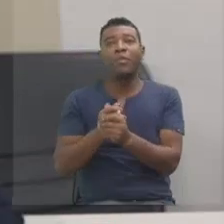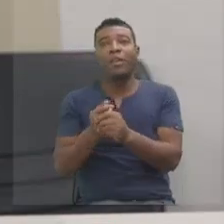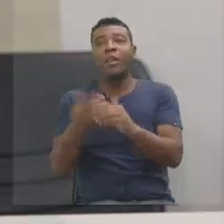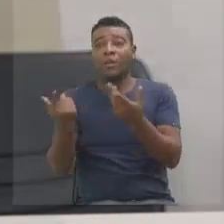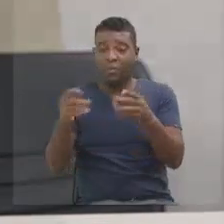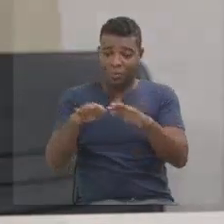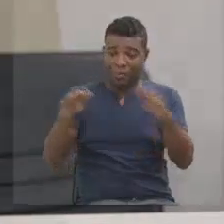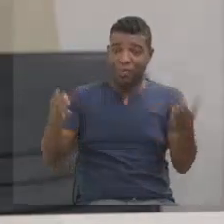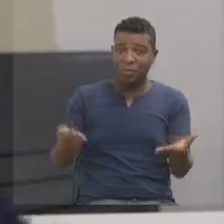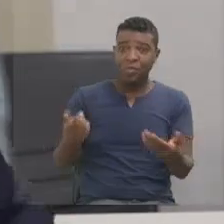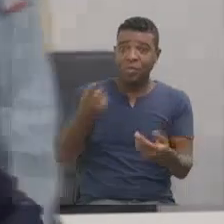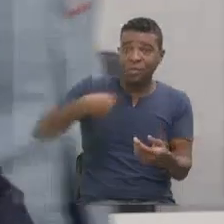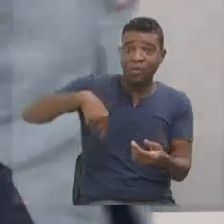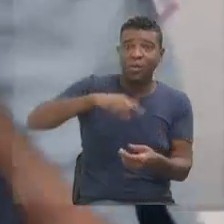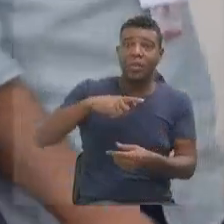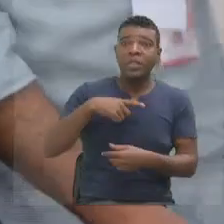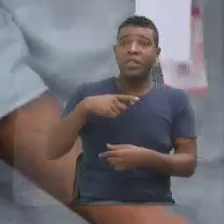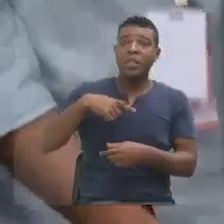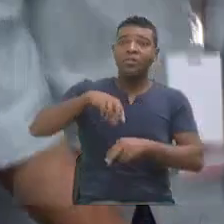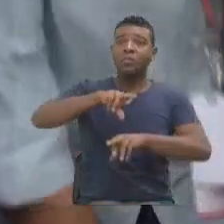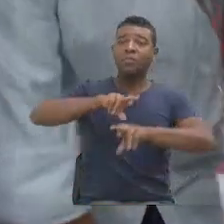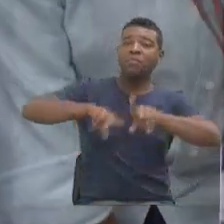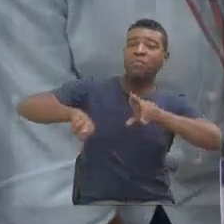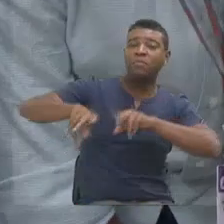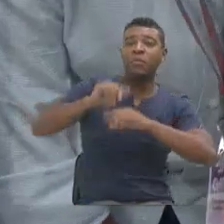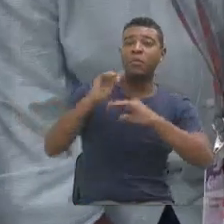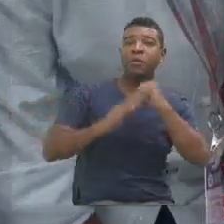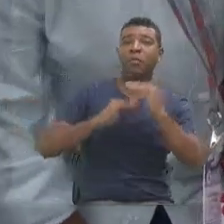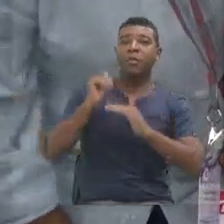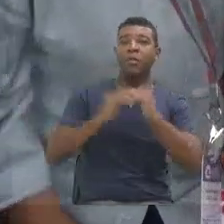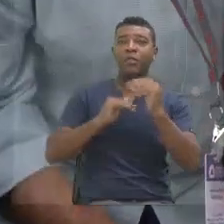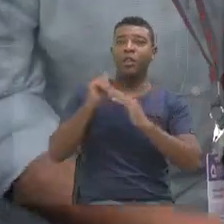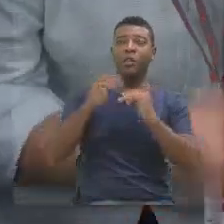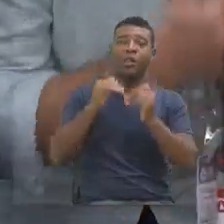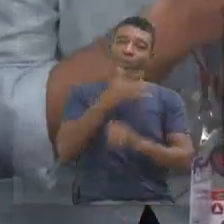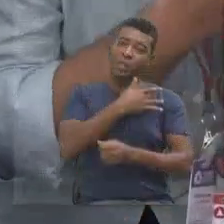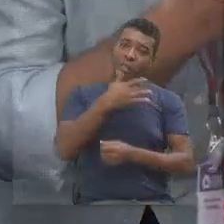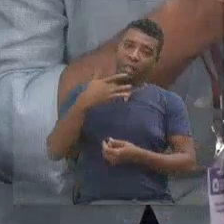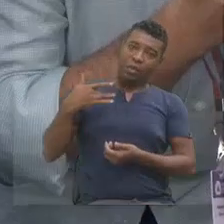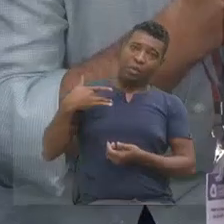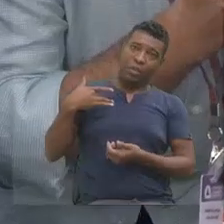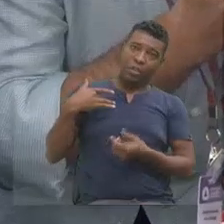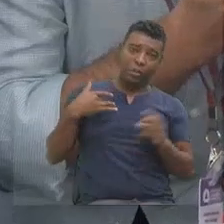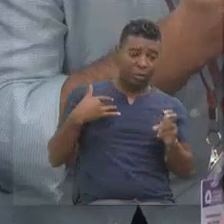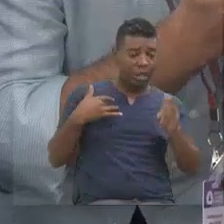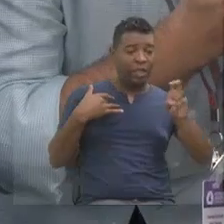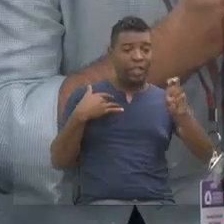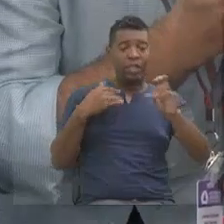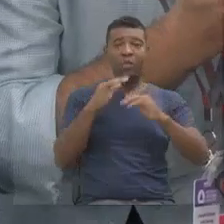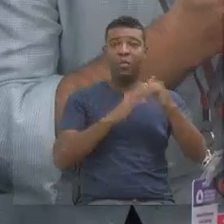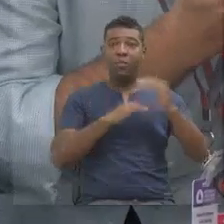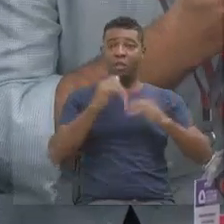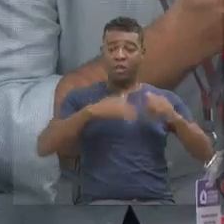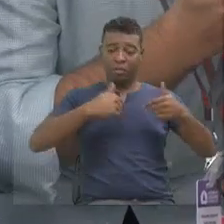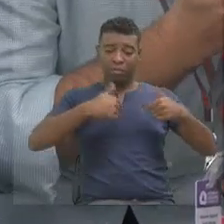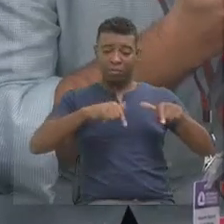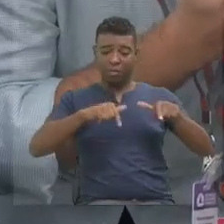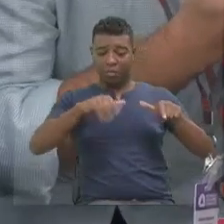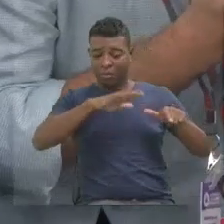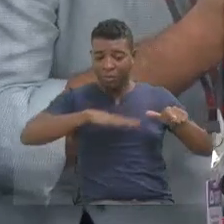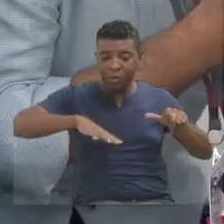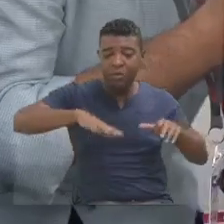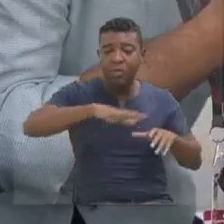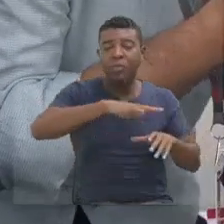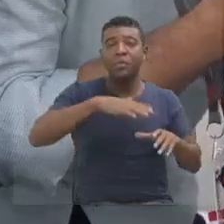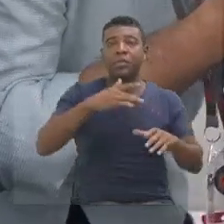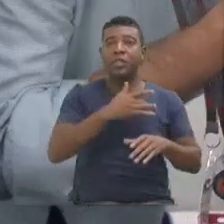aí vários Profissionais de Saúde né Nós temos aqui cinco Profissionais de Saúde trabalhadores da saúde que estão fazendo parte aqui da